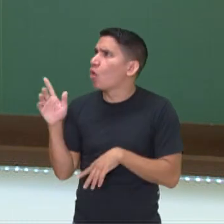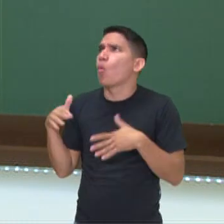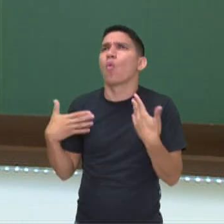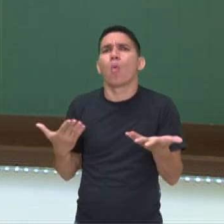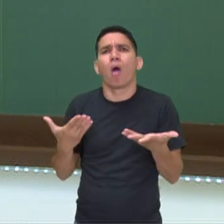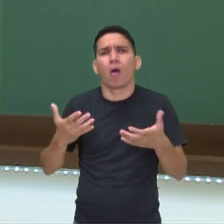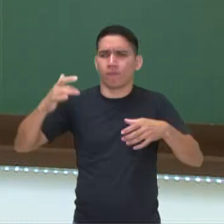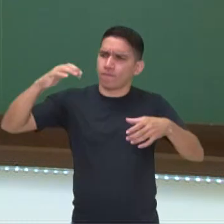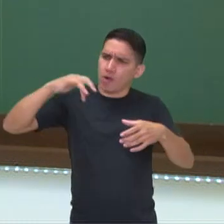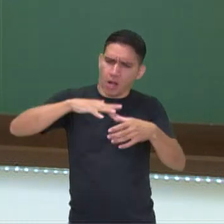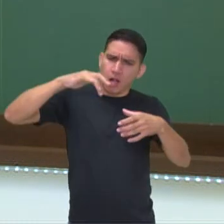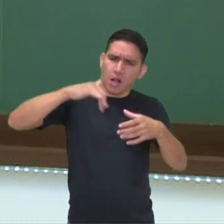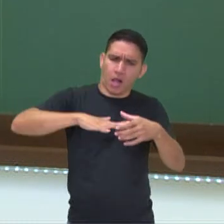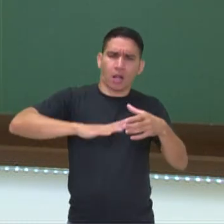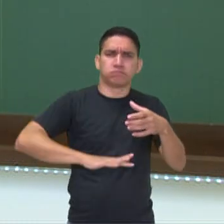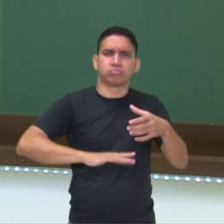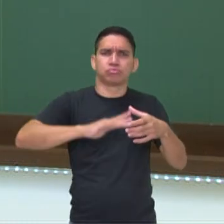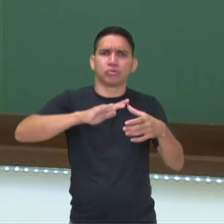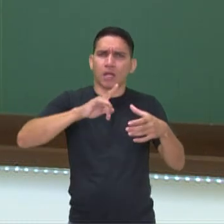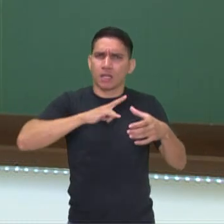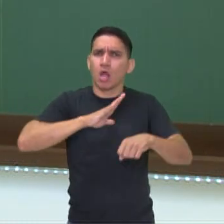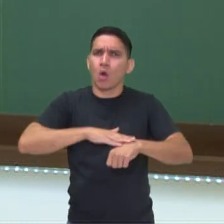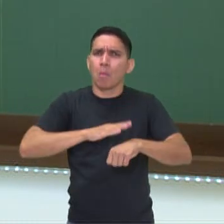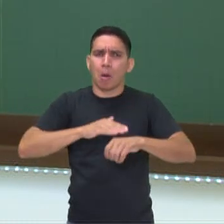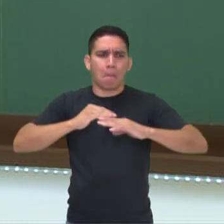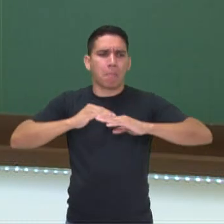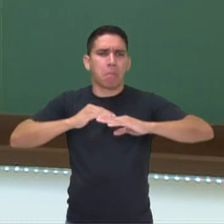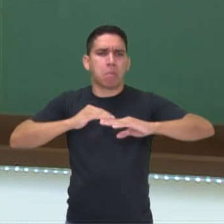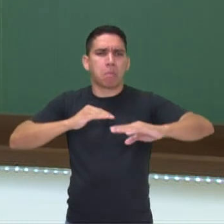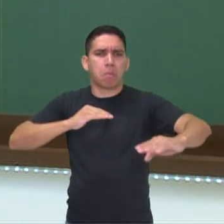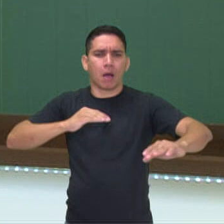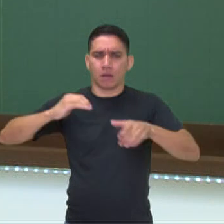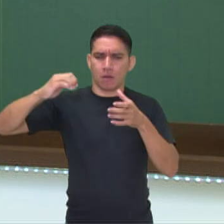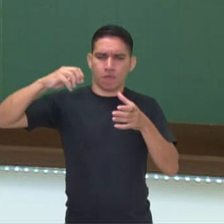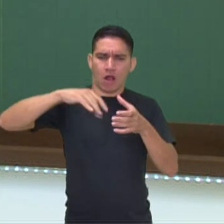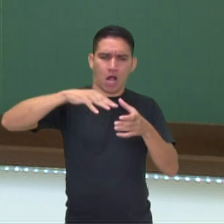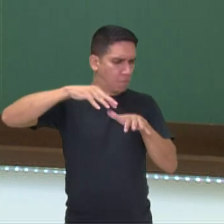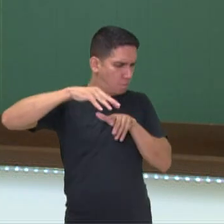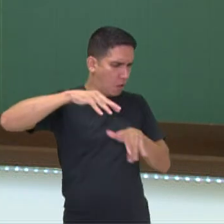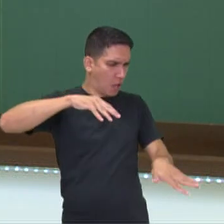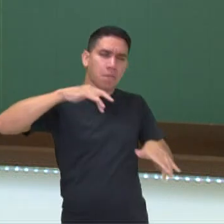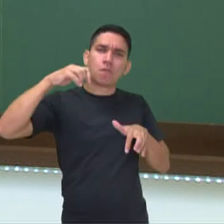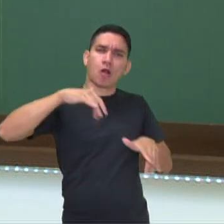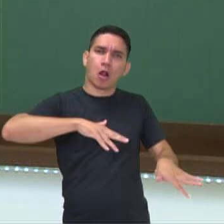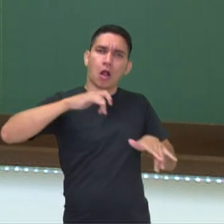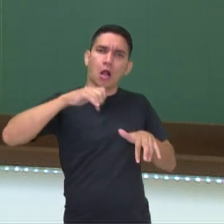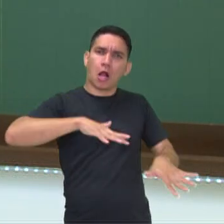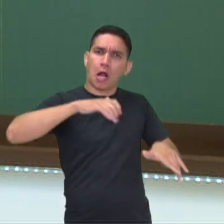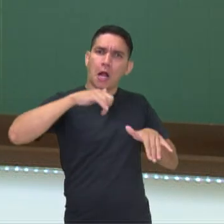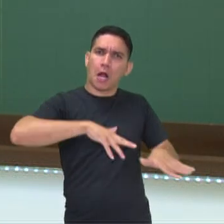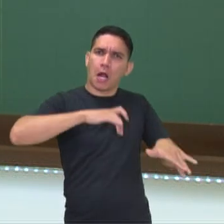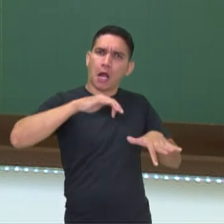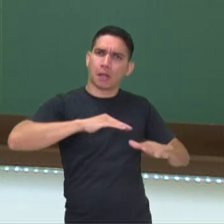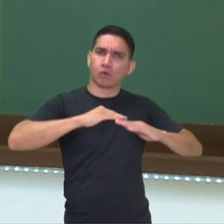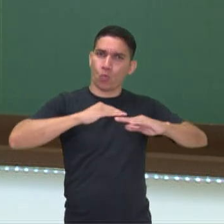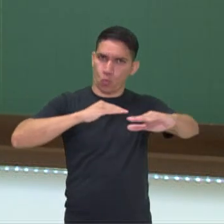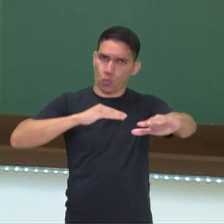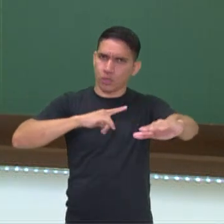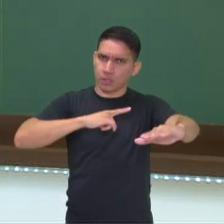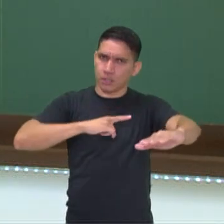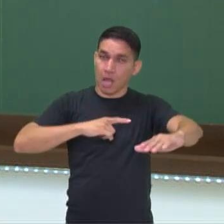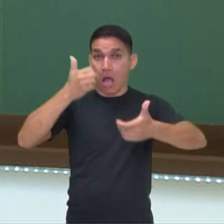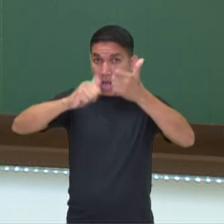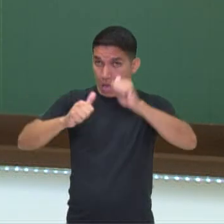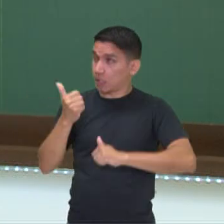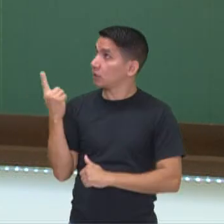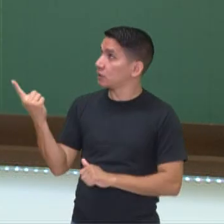vazão do enchimento, será que tem algum momento que ele é constante? O que vocês acham, hein? Então, analisem esse gráfico, tá? Que a gente